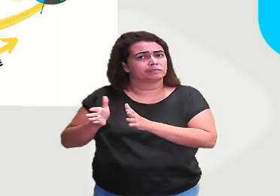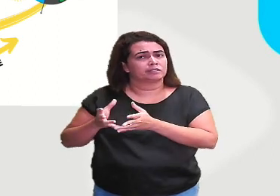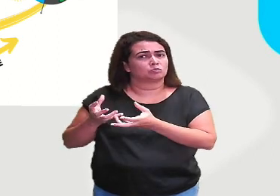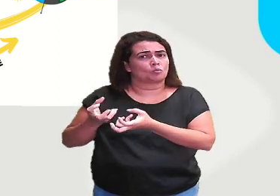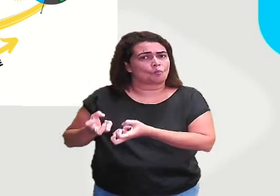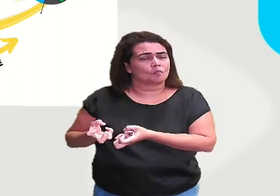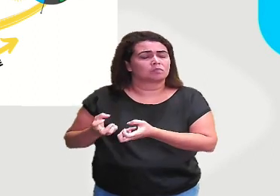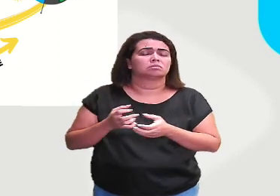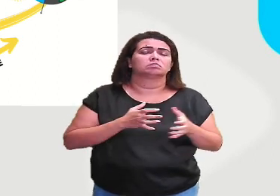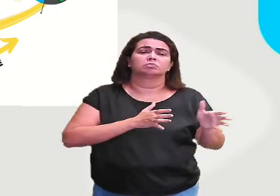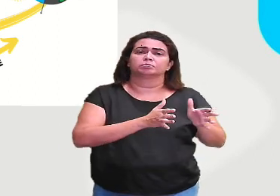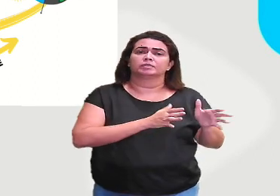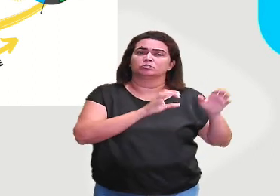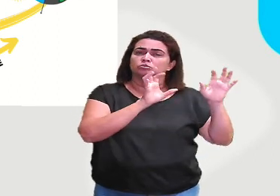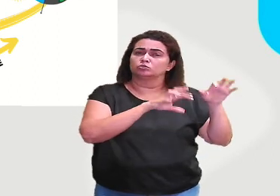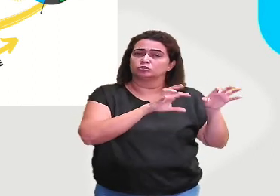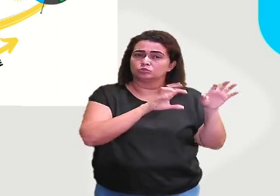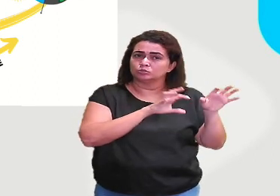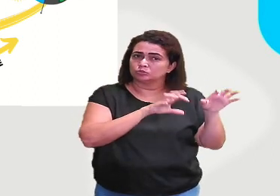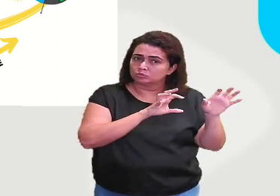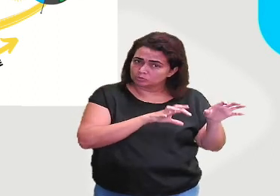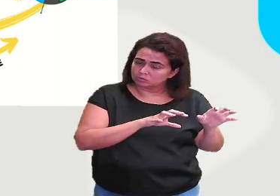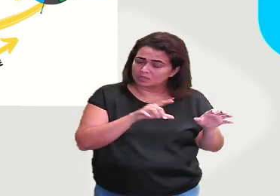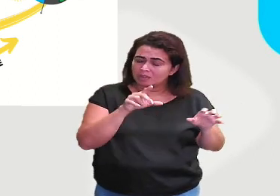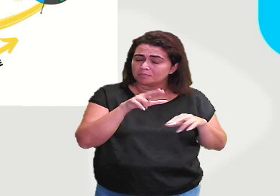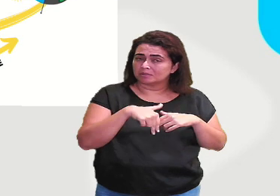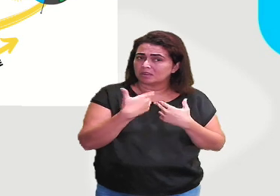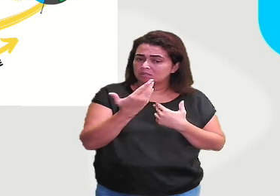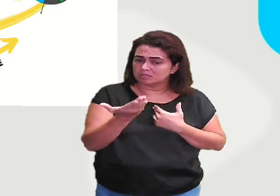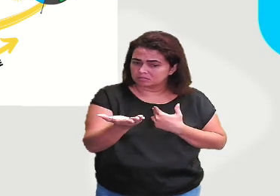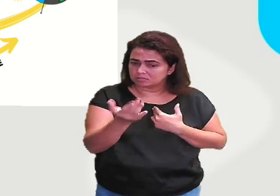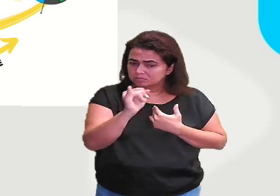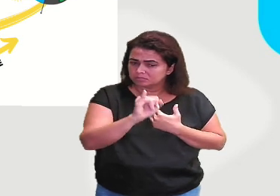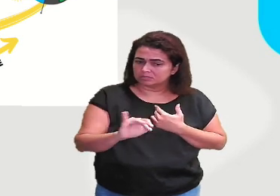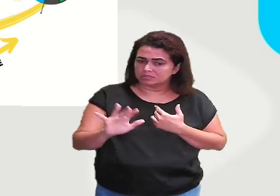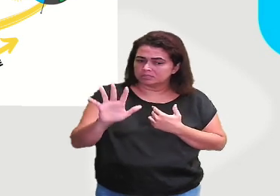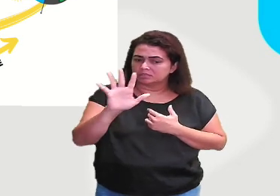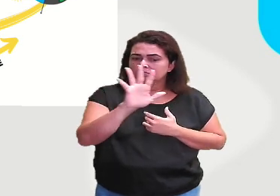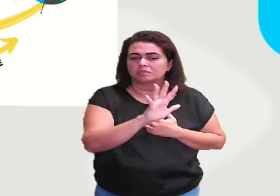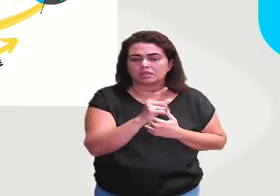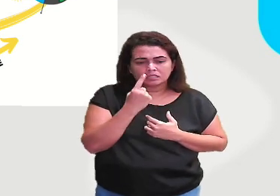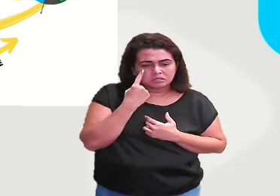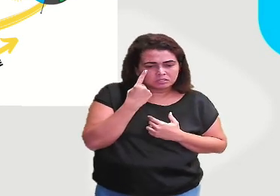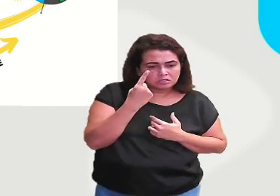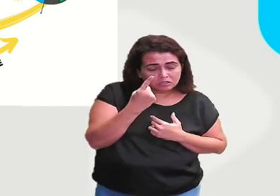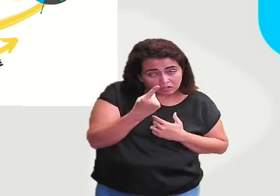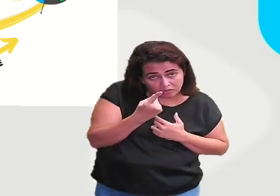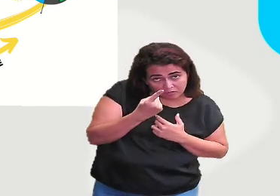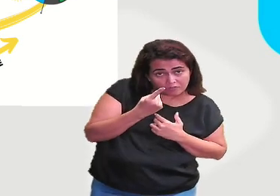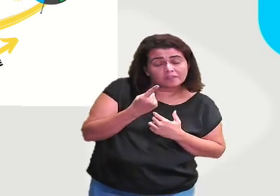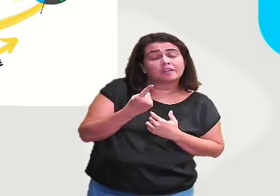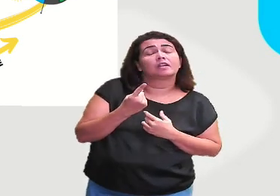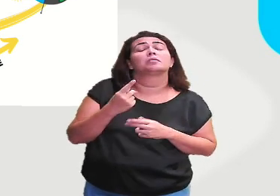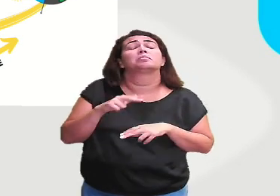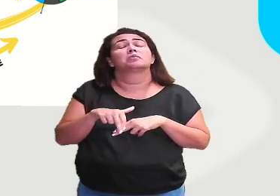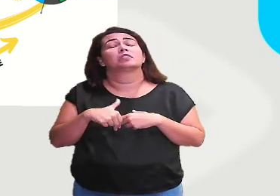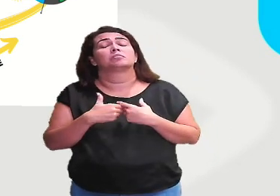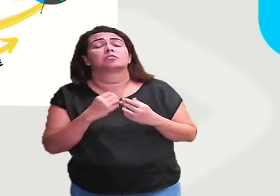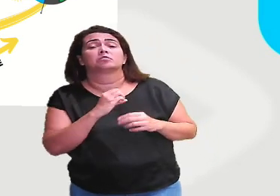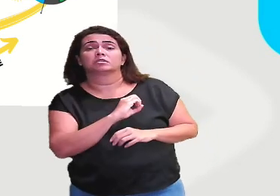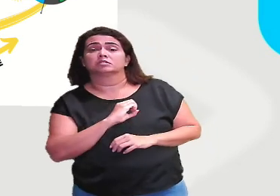mas esse é o esquema que representa, né, como o movimento de translação ele